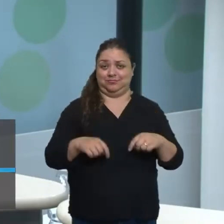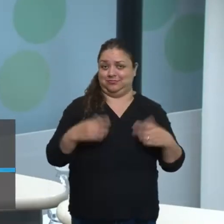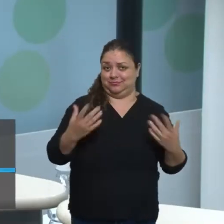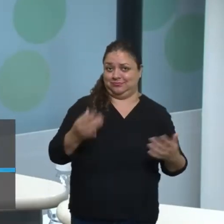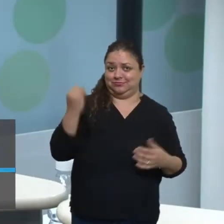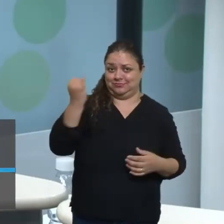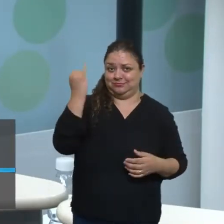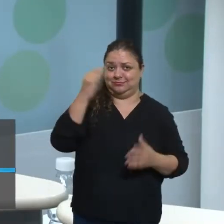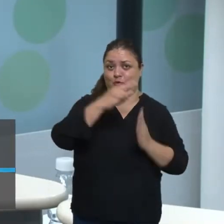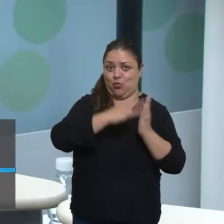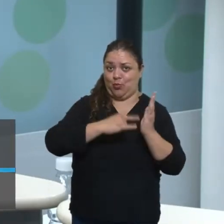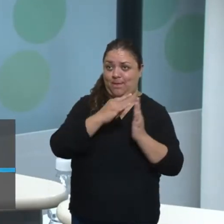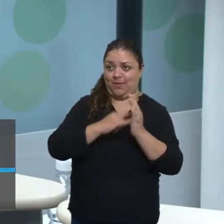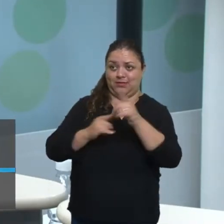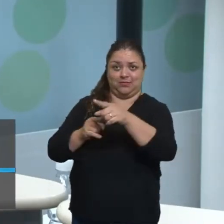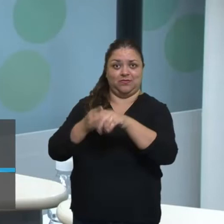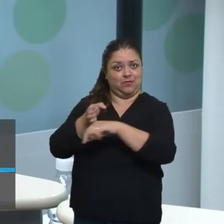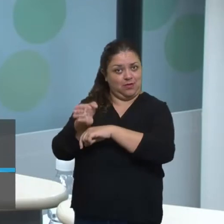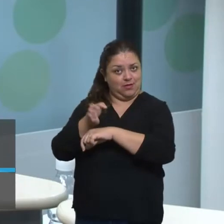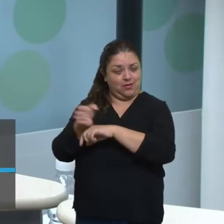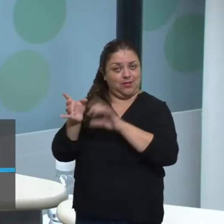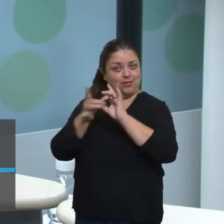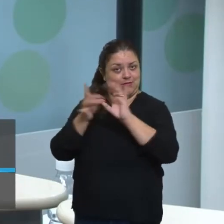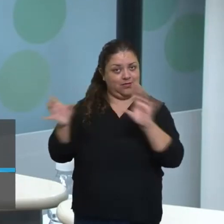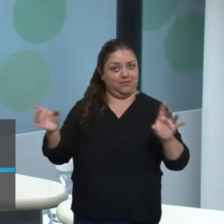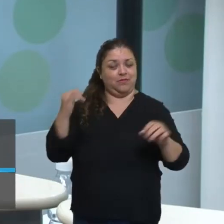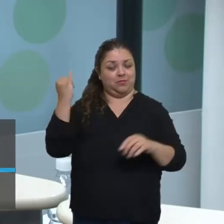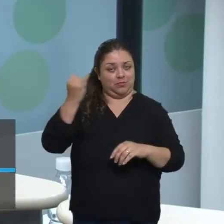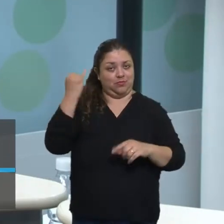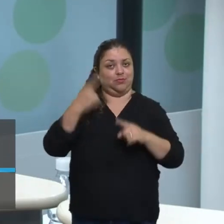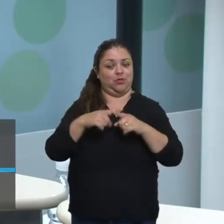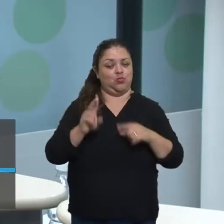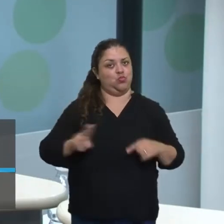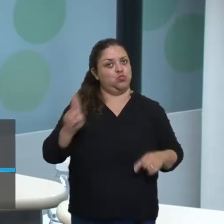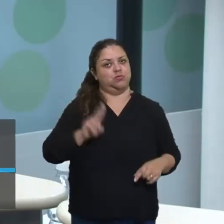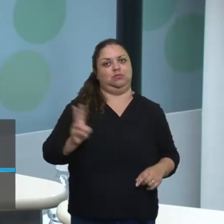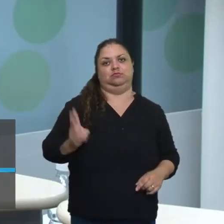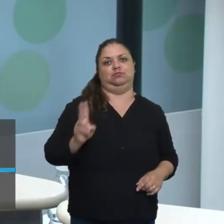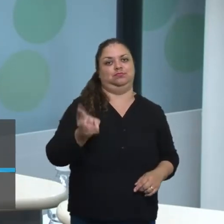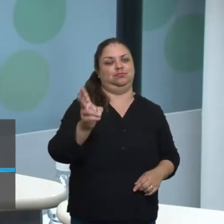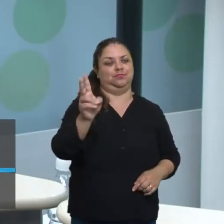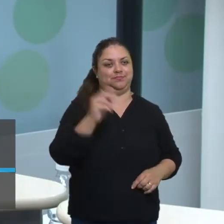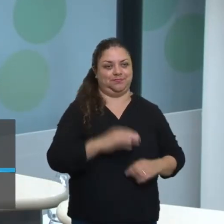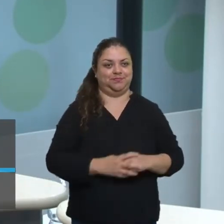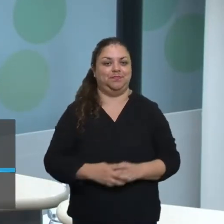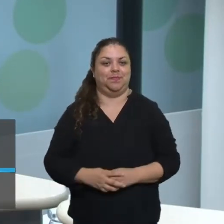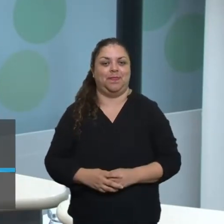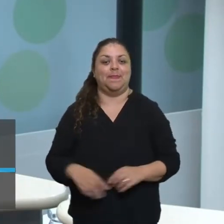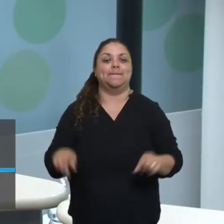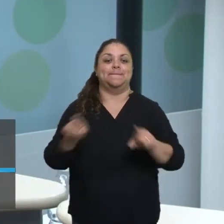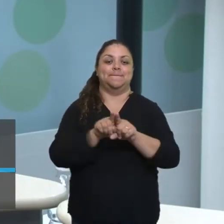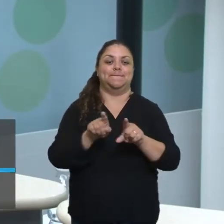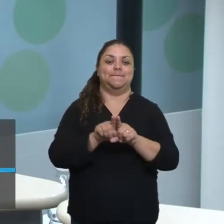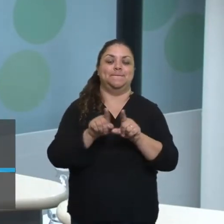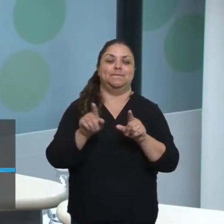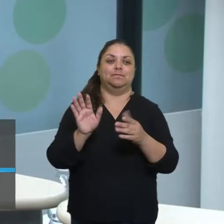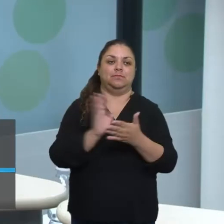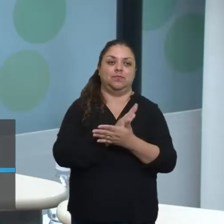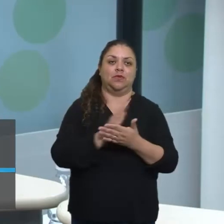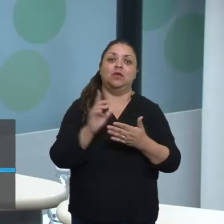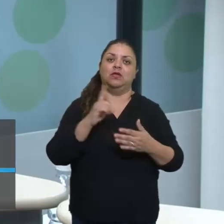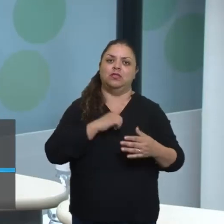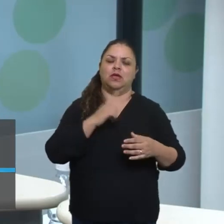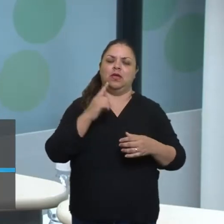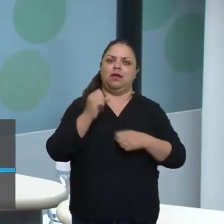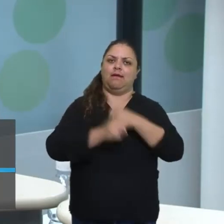tem esse documento porque esse documento ele continuará sendo utilizado e veja para quem tem um pouco mais de tempo na rede